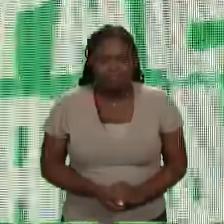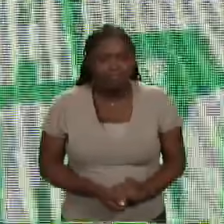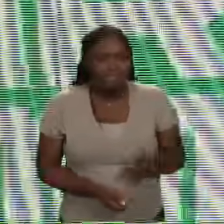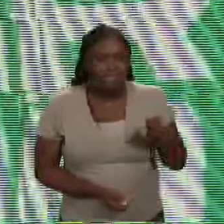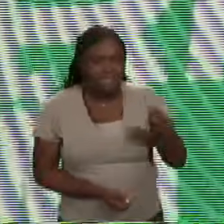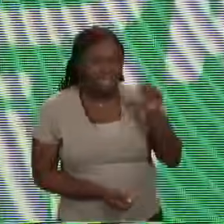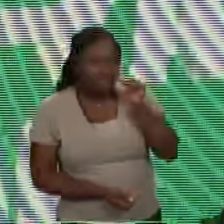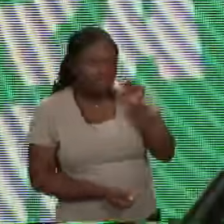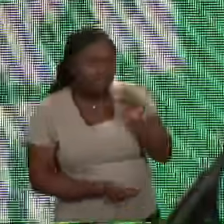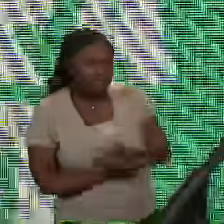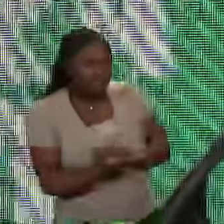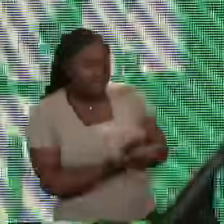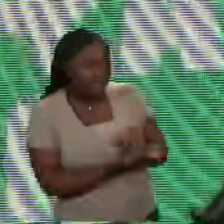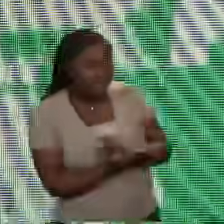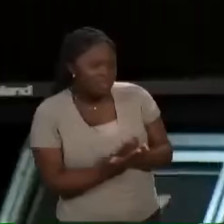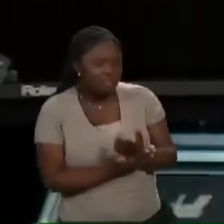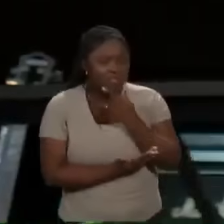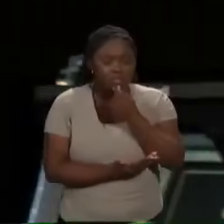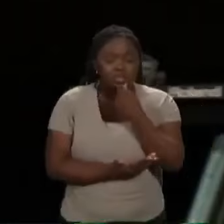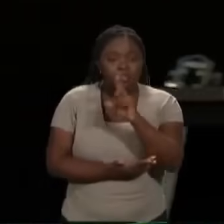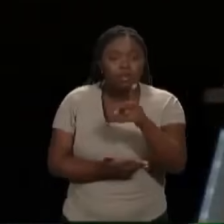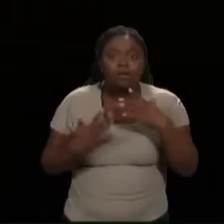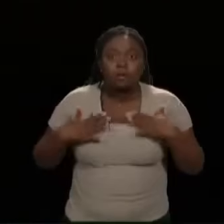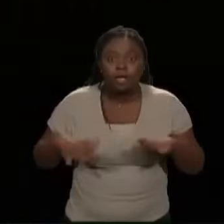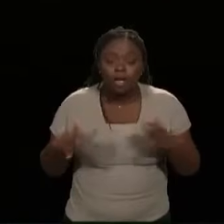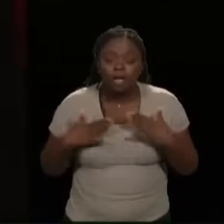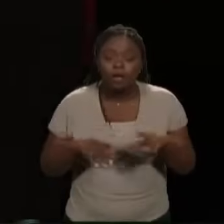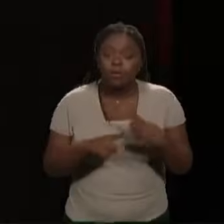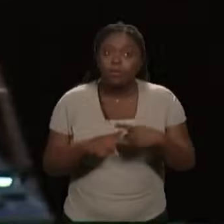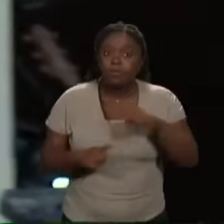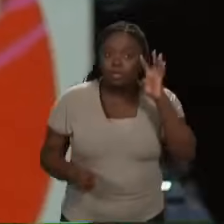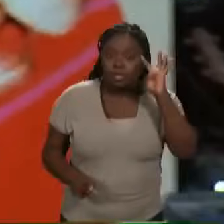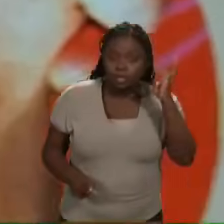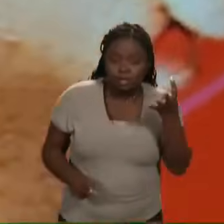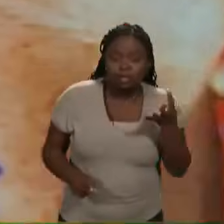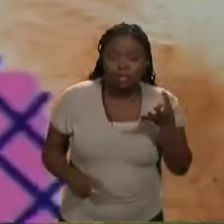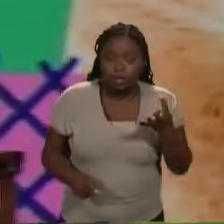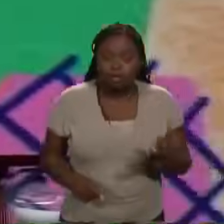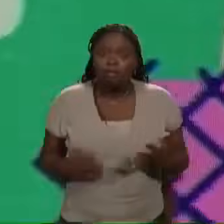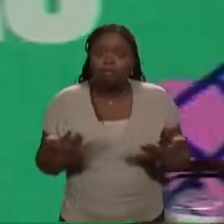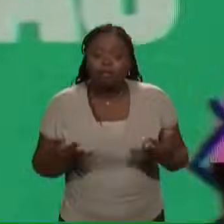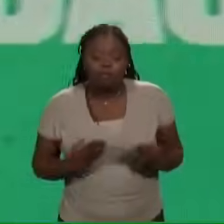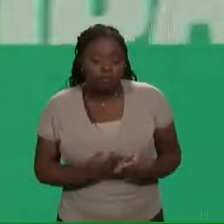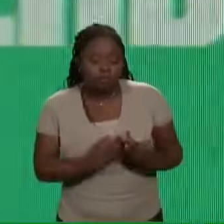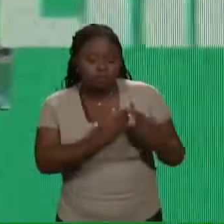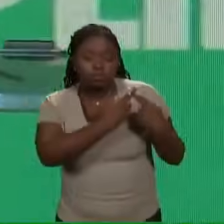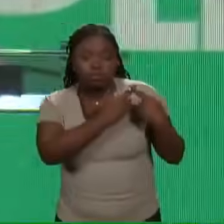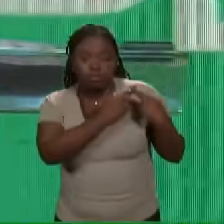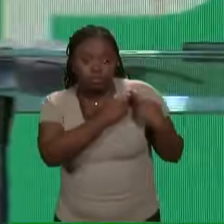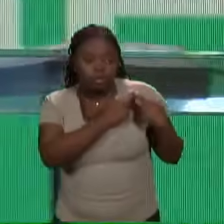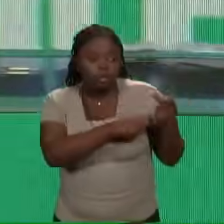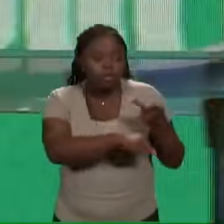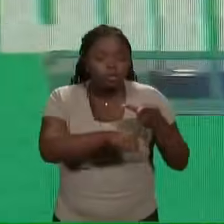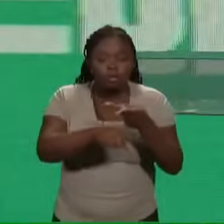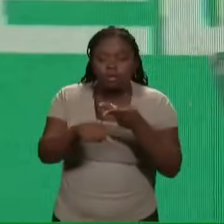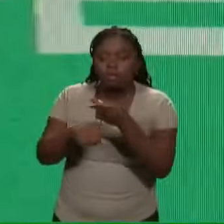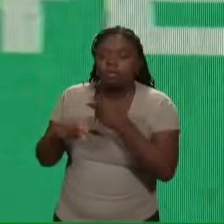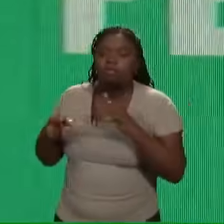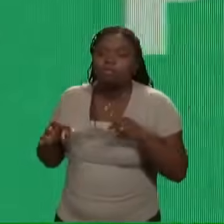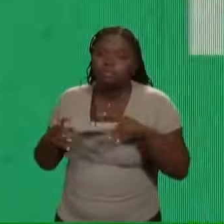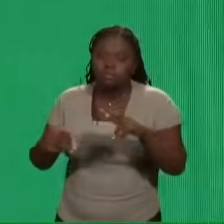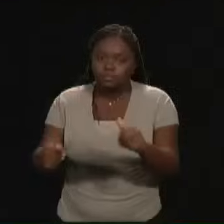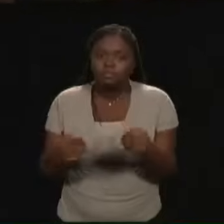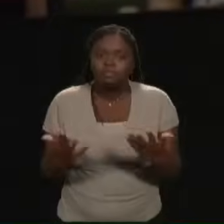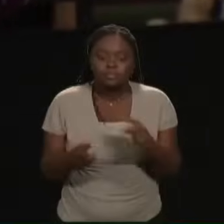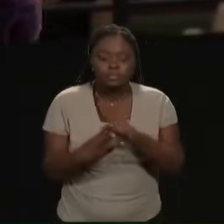mulher é insuportável, esse homem. Não, calma, porque depois resolve. E aí você vai ter uma responsabilidade de ir atrás de todo mundo. Então, três coisas